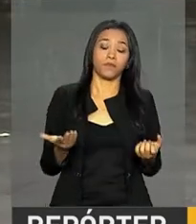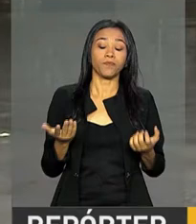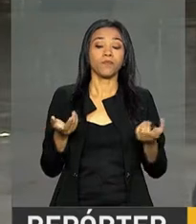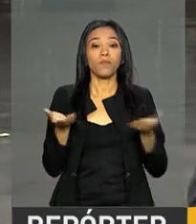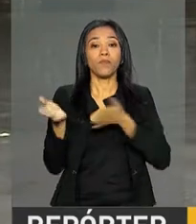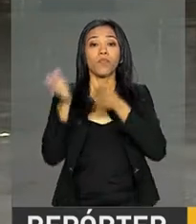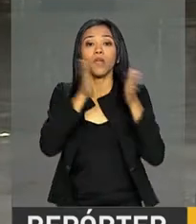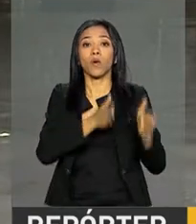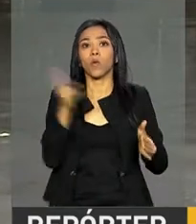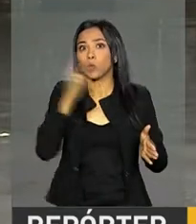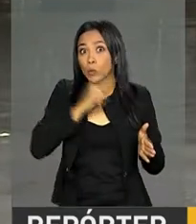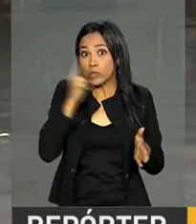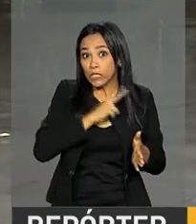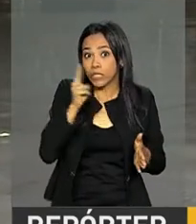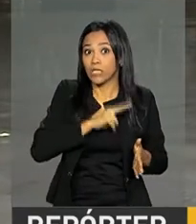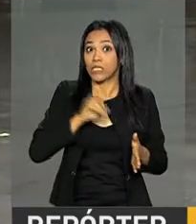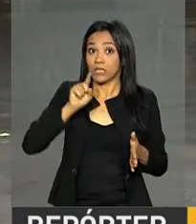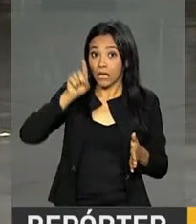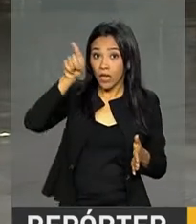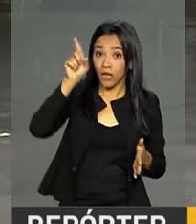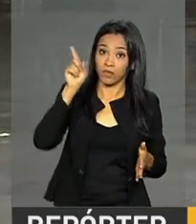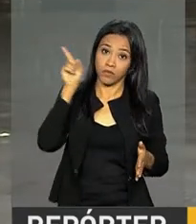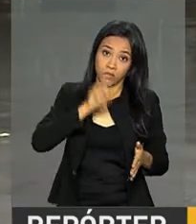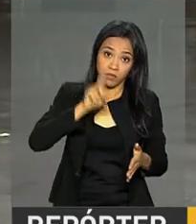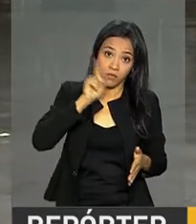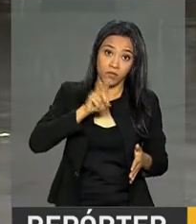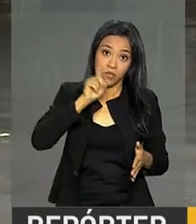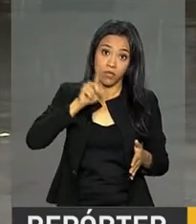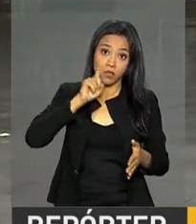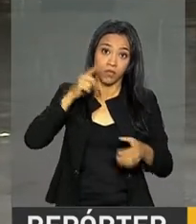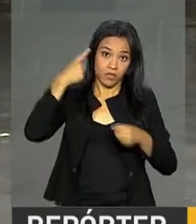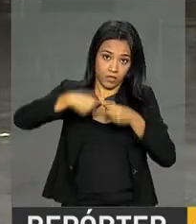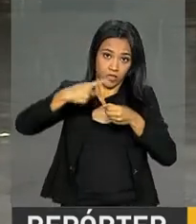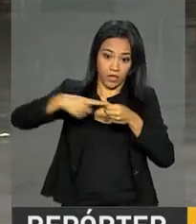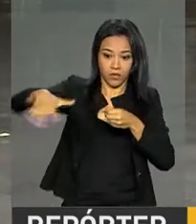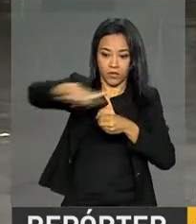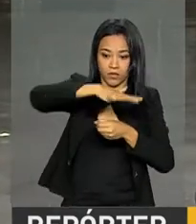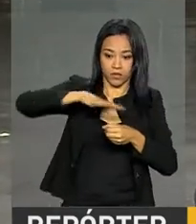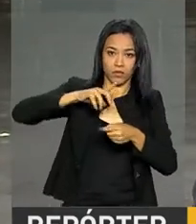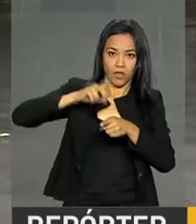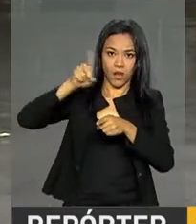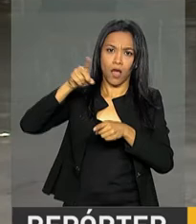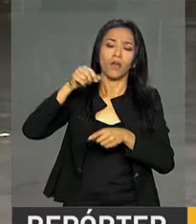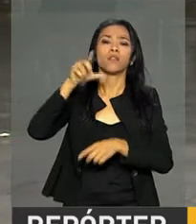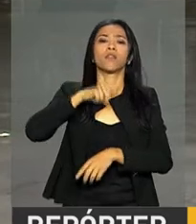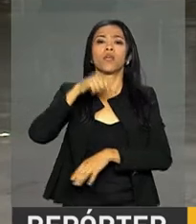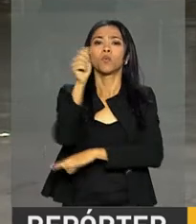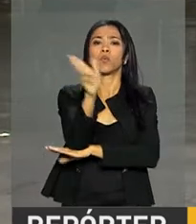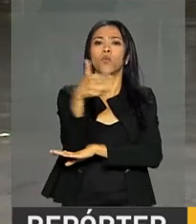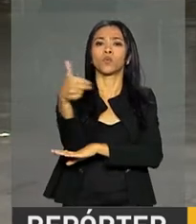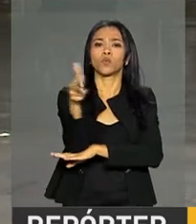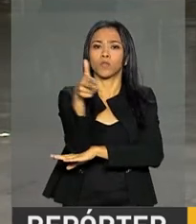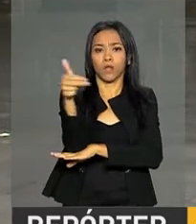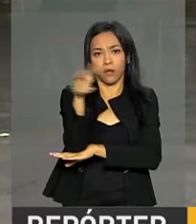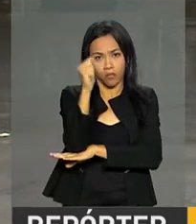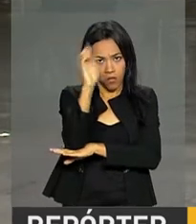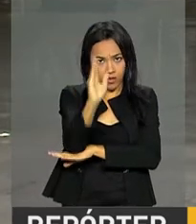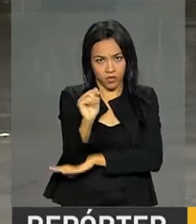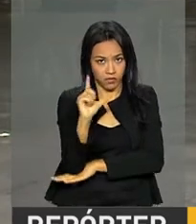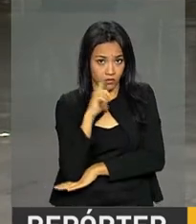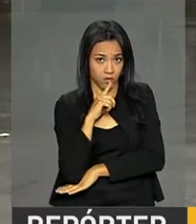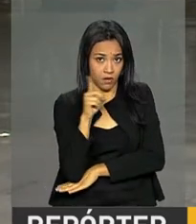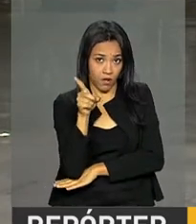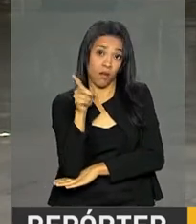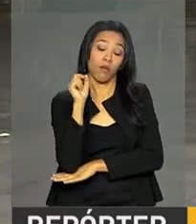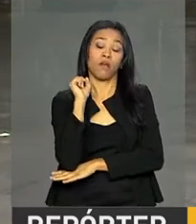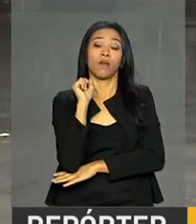casos de emergência nos estados unidos e na região o consulado geral o plantão do consulado geral do brasil